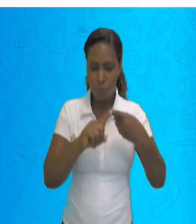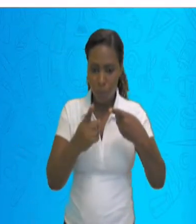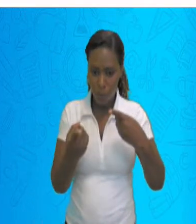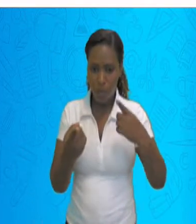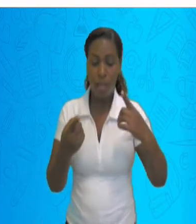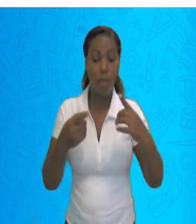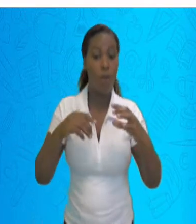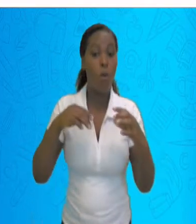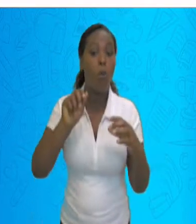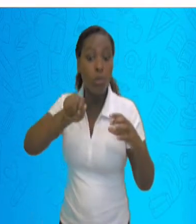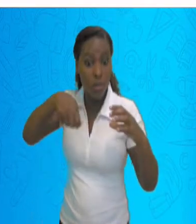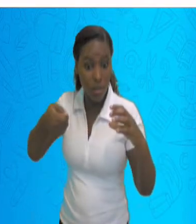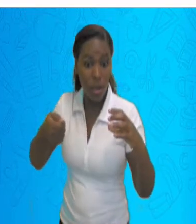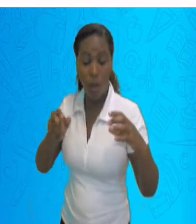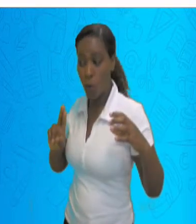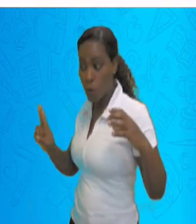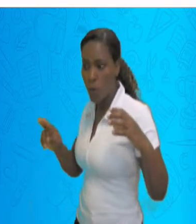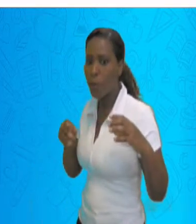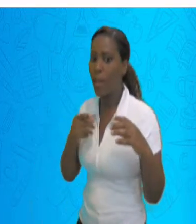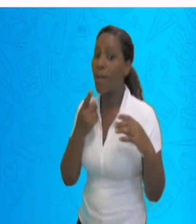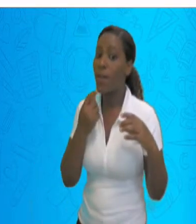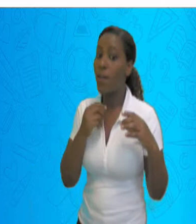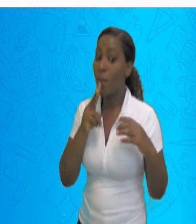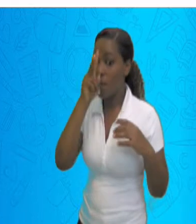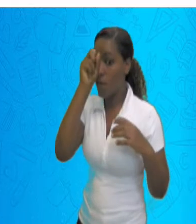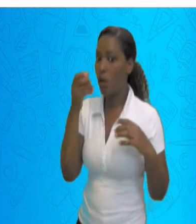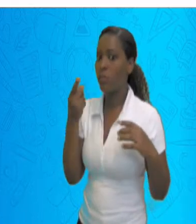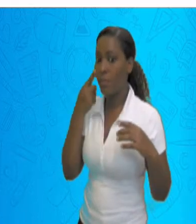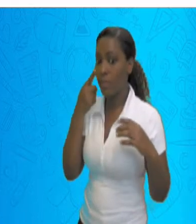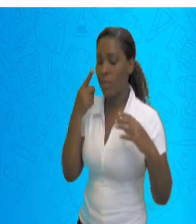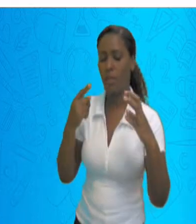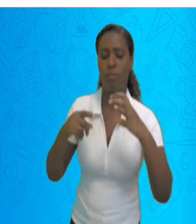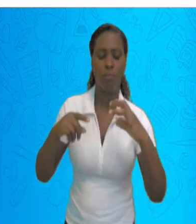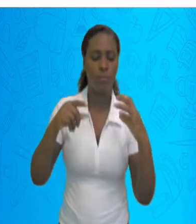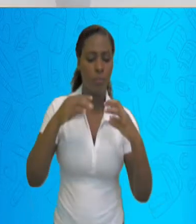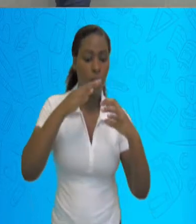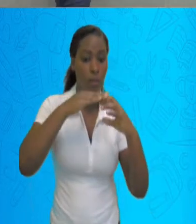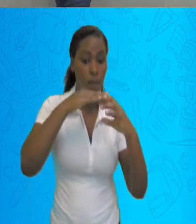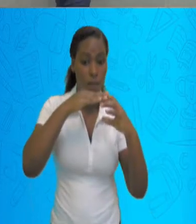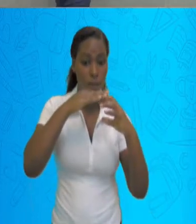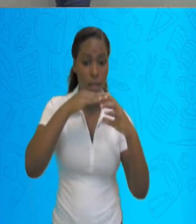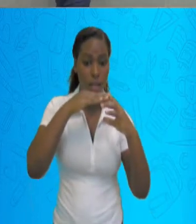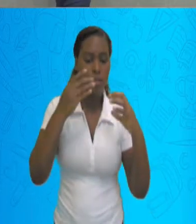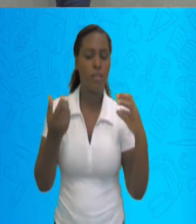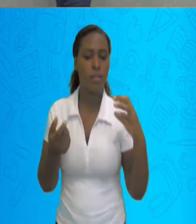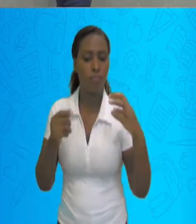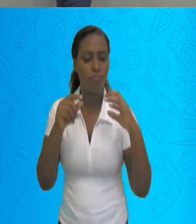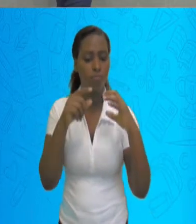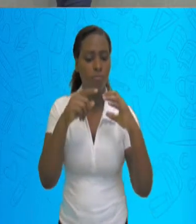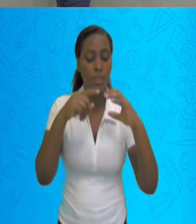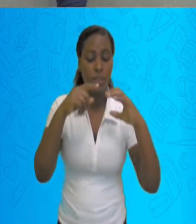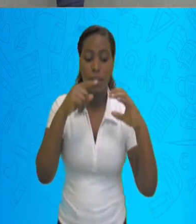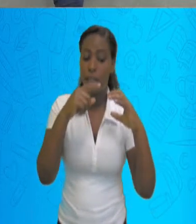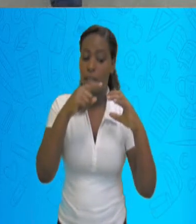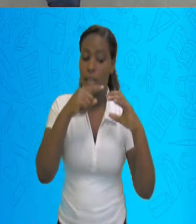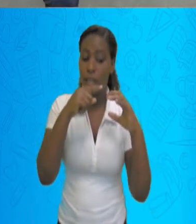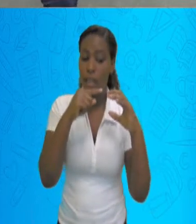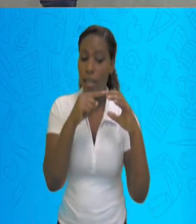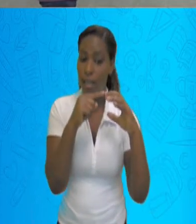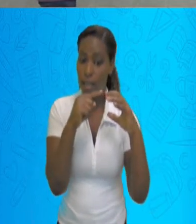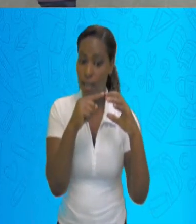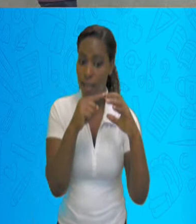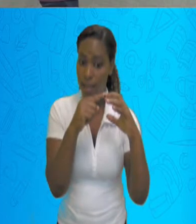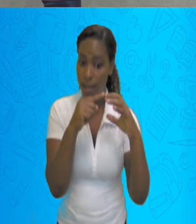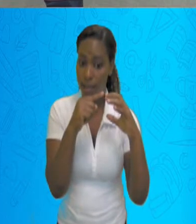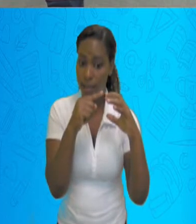ter faces, eles também têm que ter arestas e têm que também ter vértices. Vamos olhar